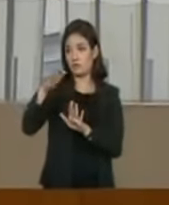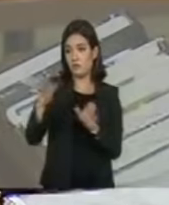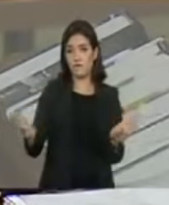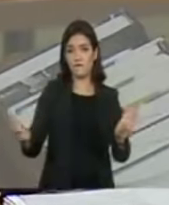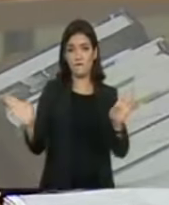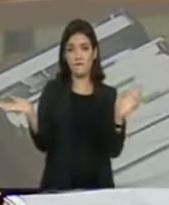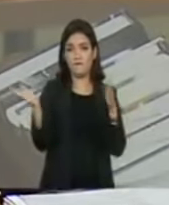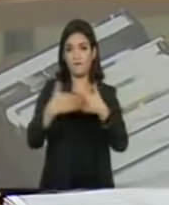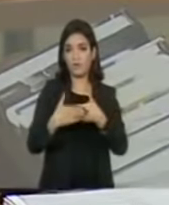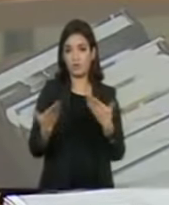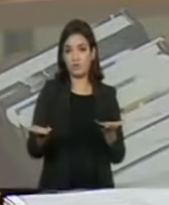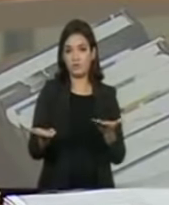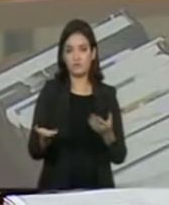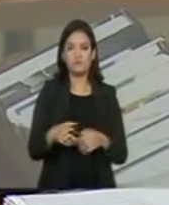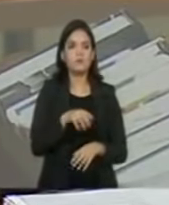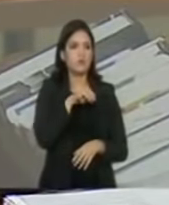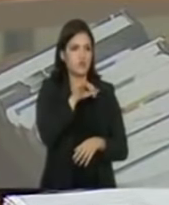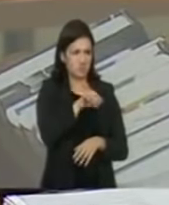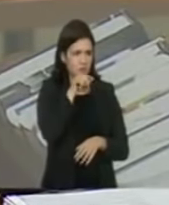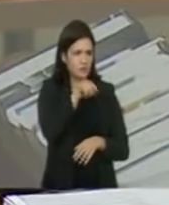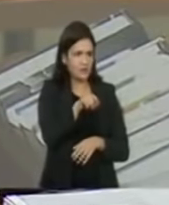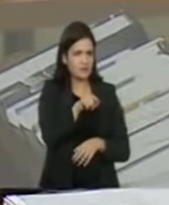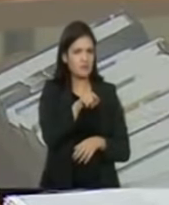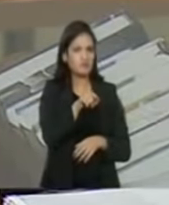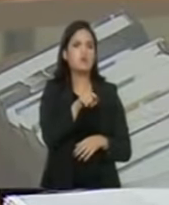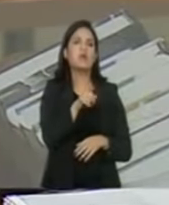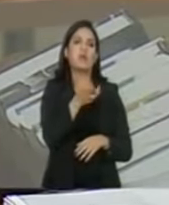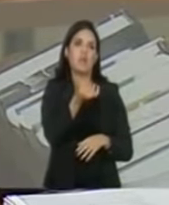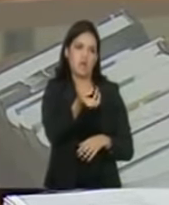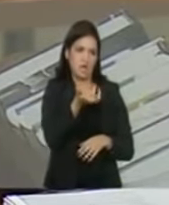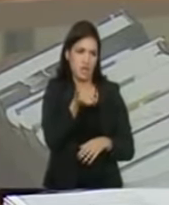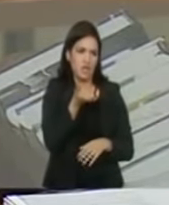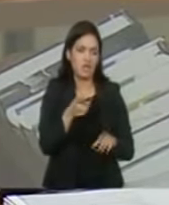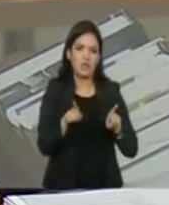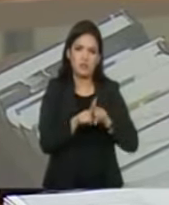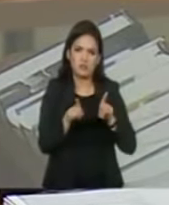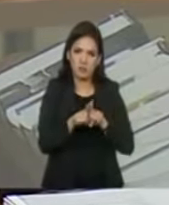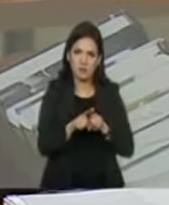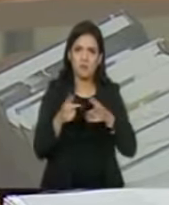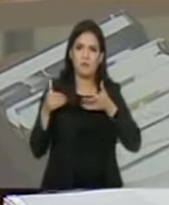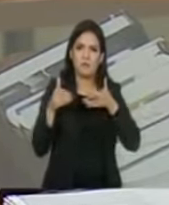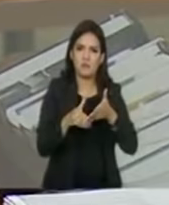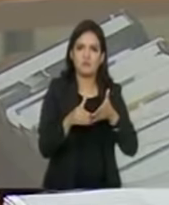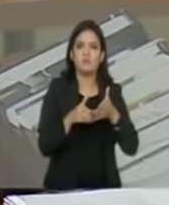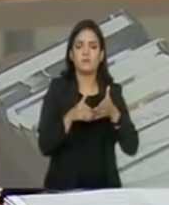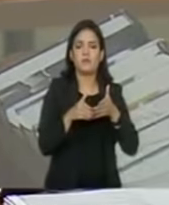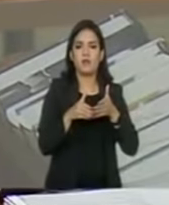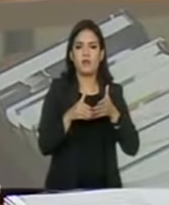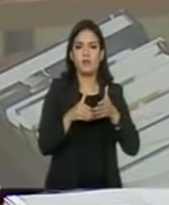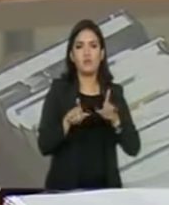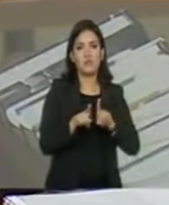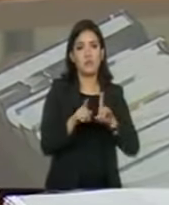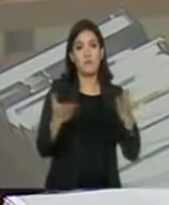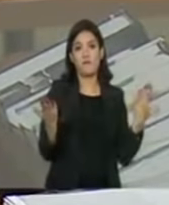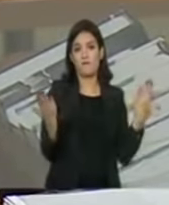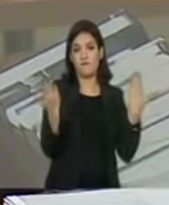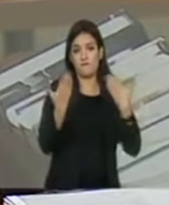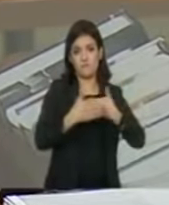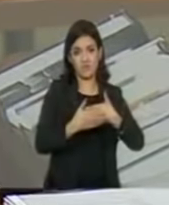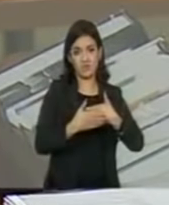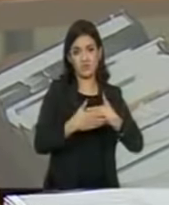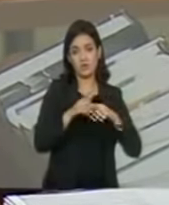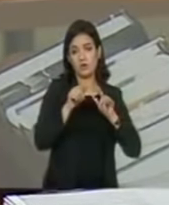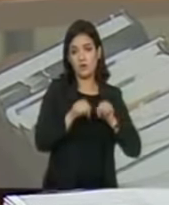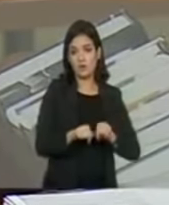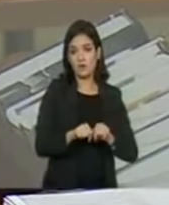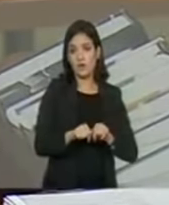e numa atitude de colaboração e de participação neste evento suspender enfim os trabalhos